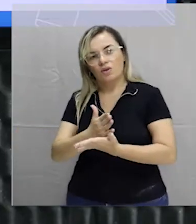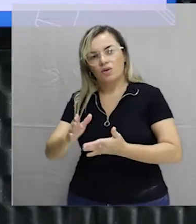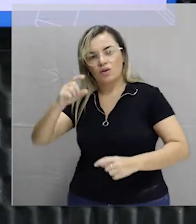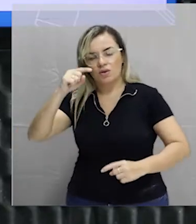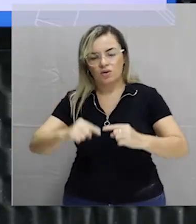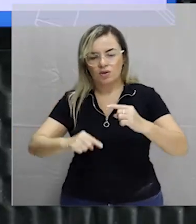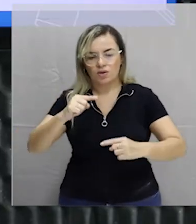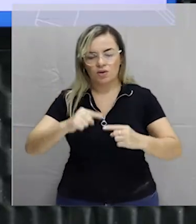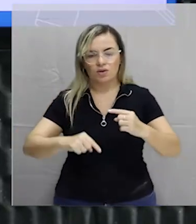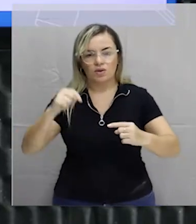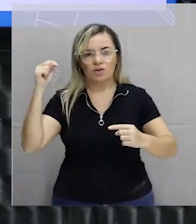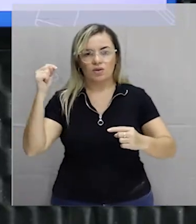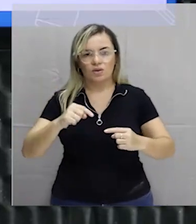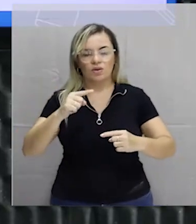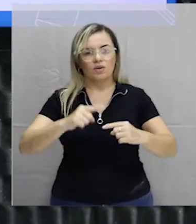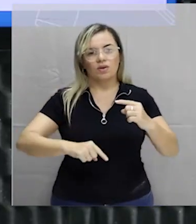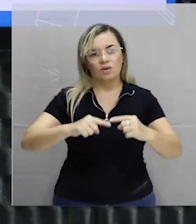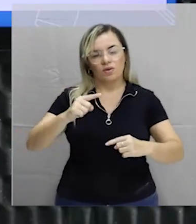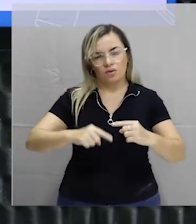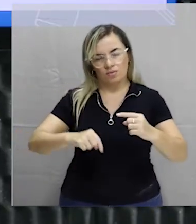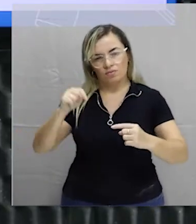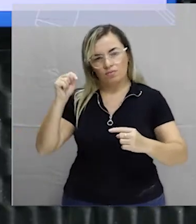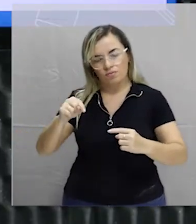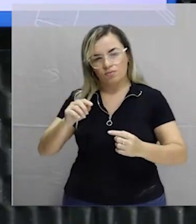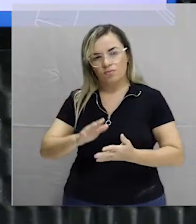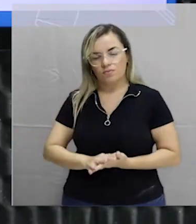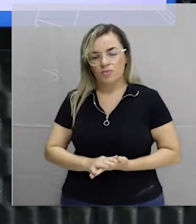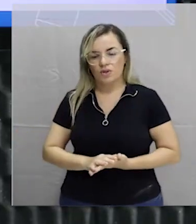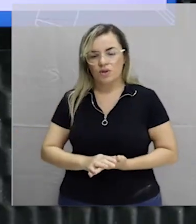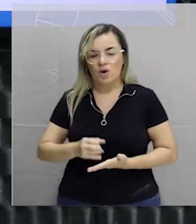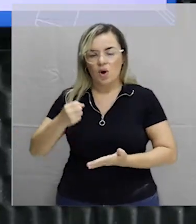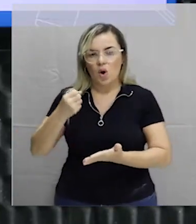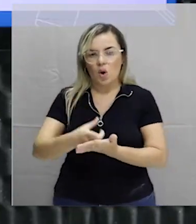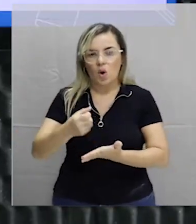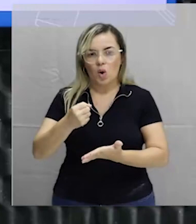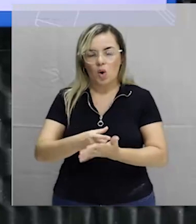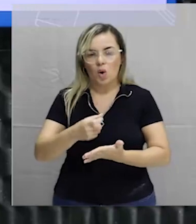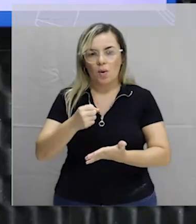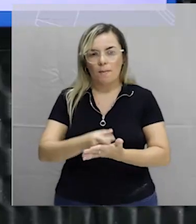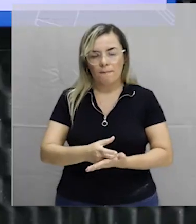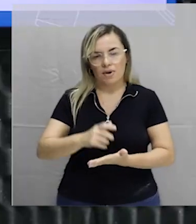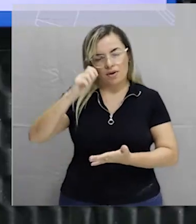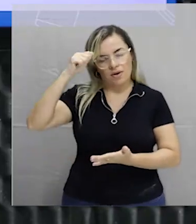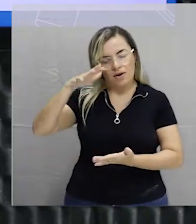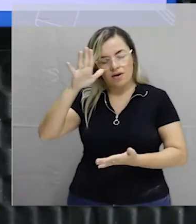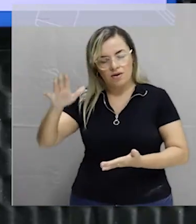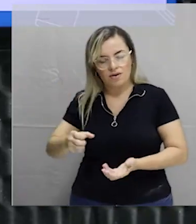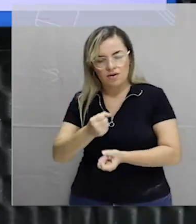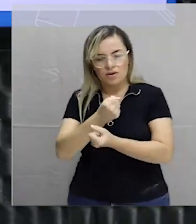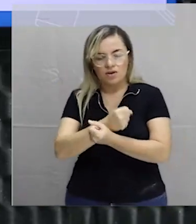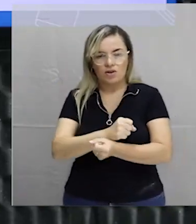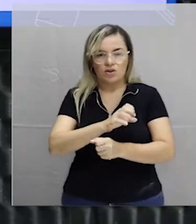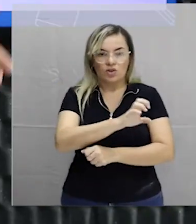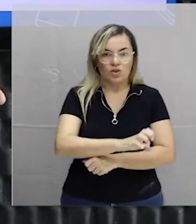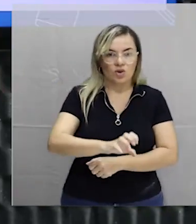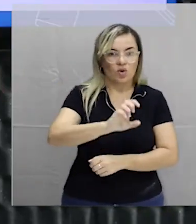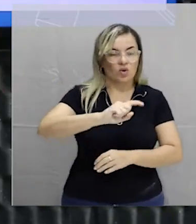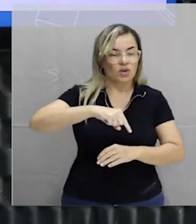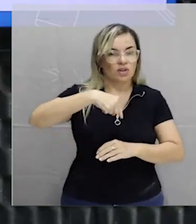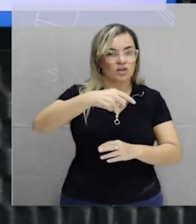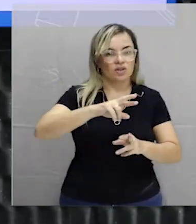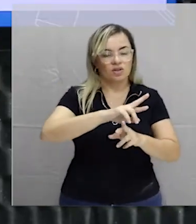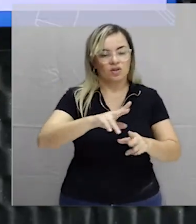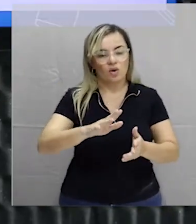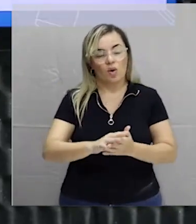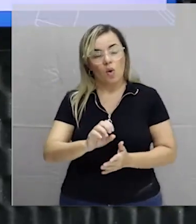os colonos eram proibidos de comprar mão de obra escrava de outros cantos, ou mesmo de escravizar a